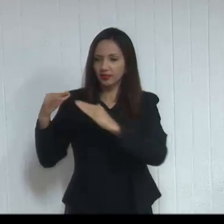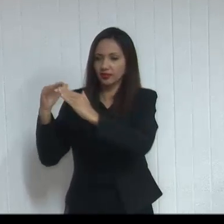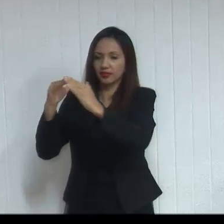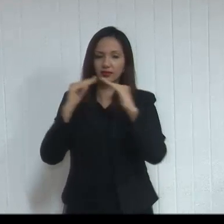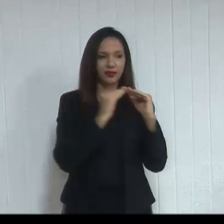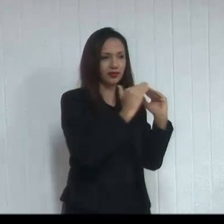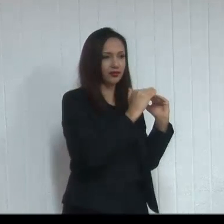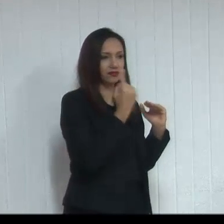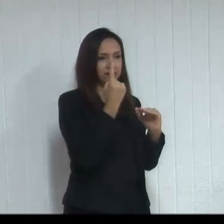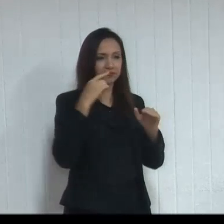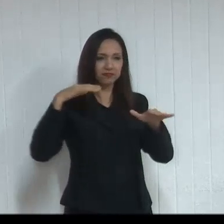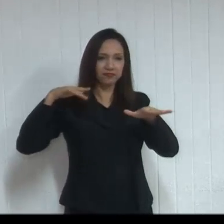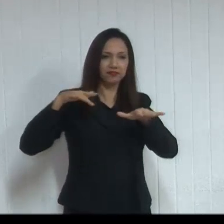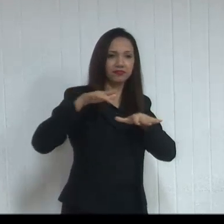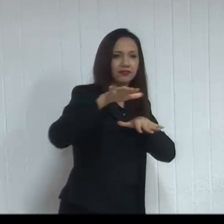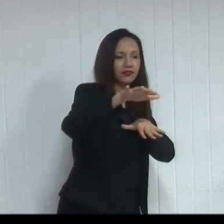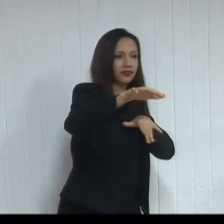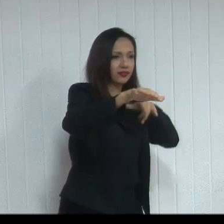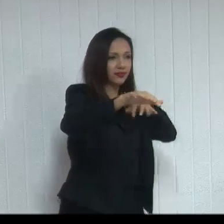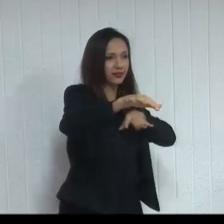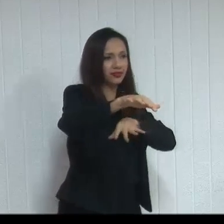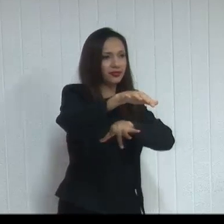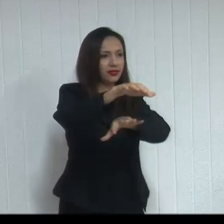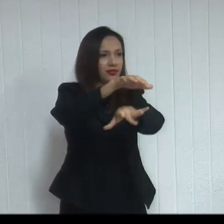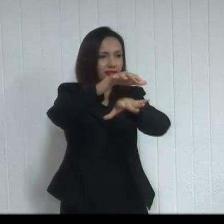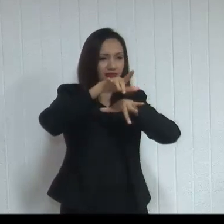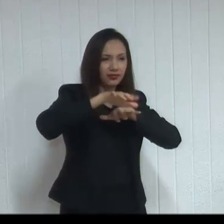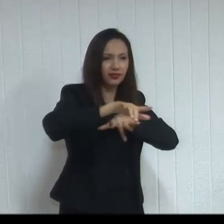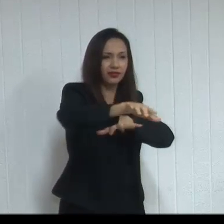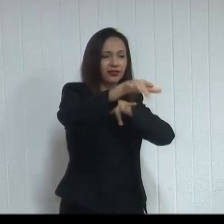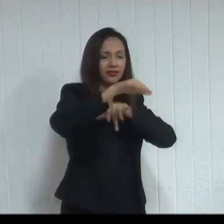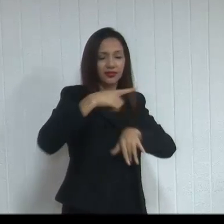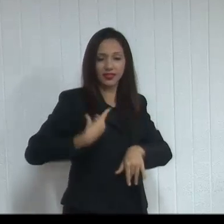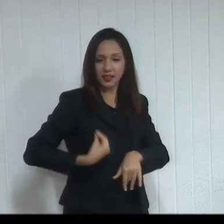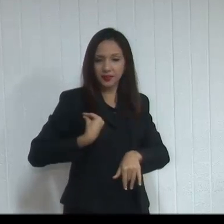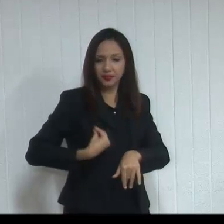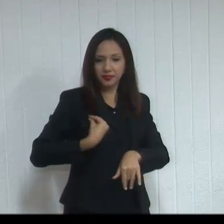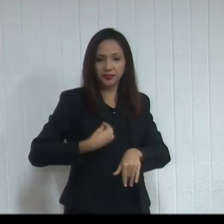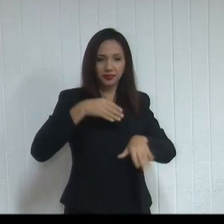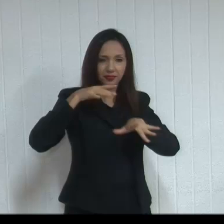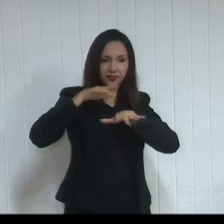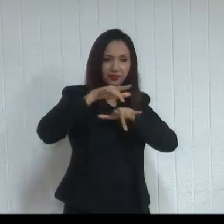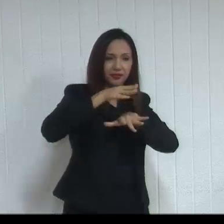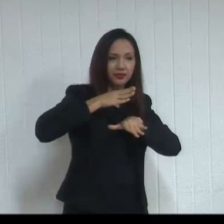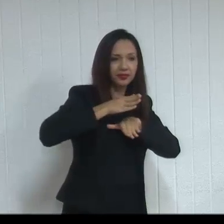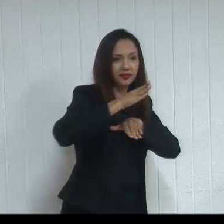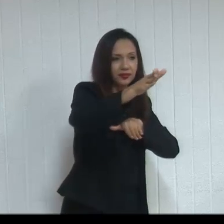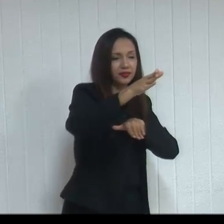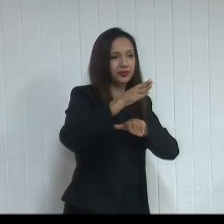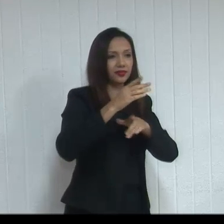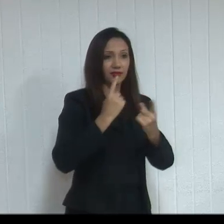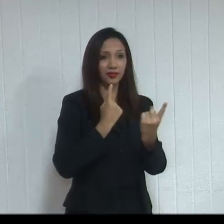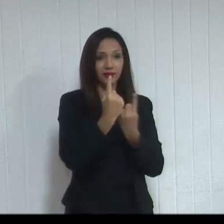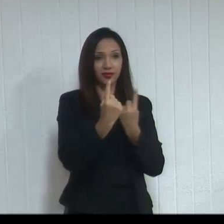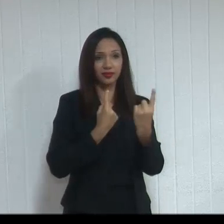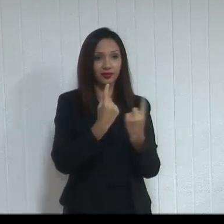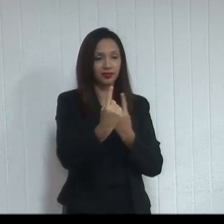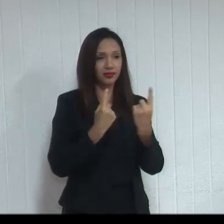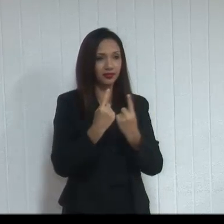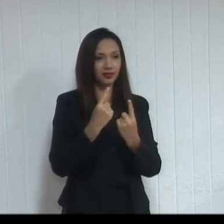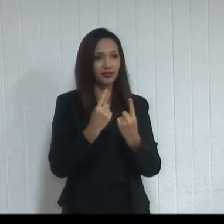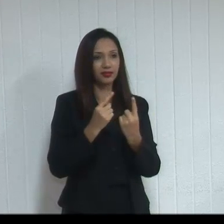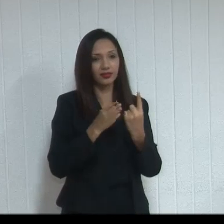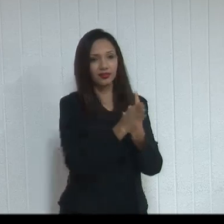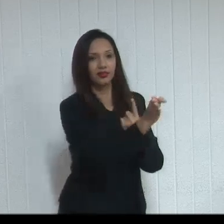só. Os que pegam, a semana passada eu estive presente ali para visualizar, e os que vão para a estrada, que pegam a